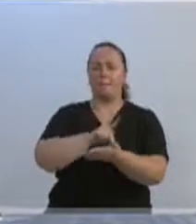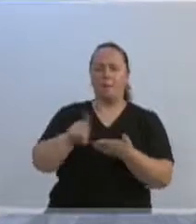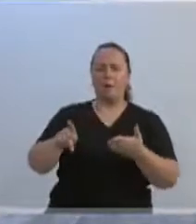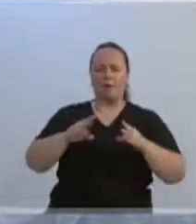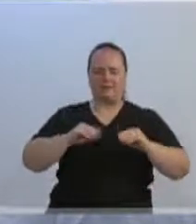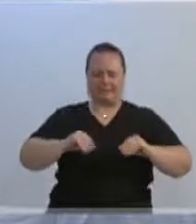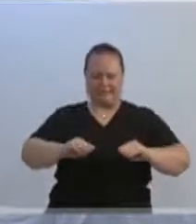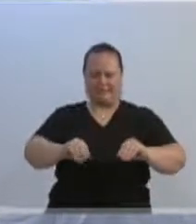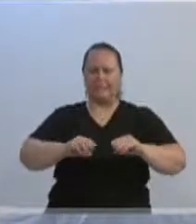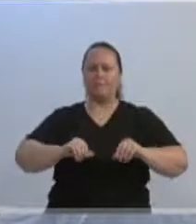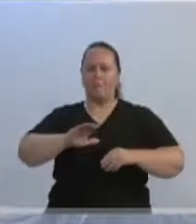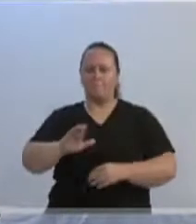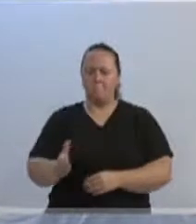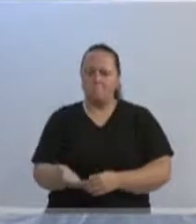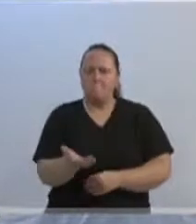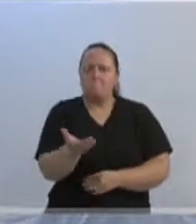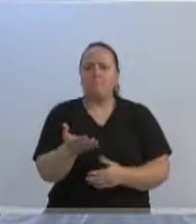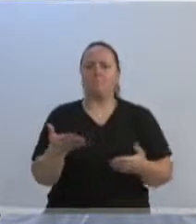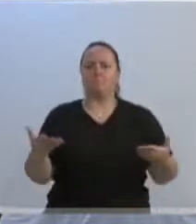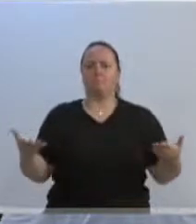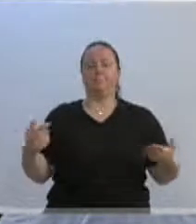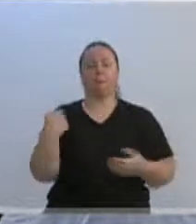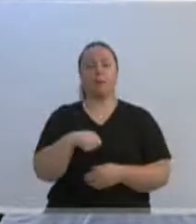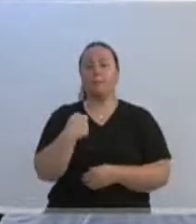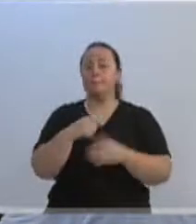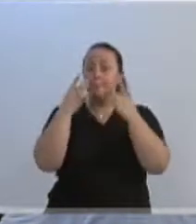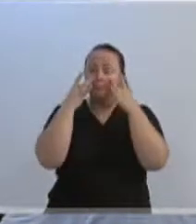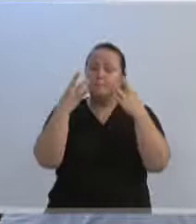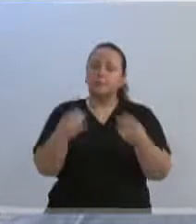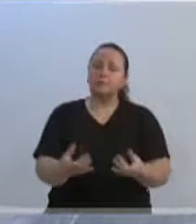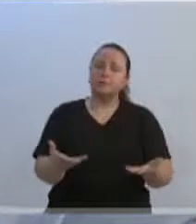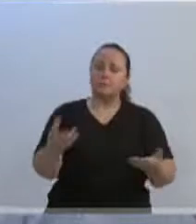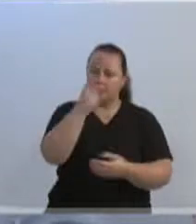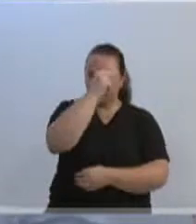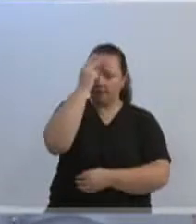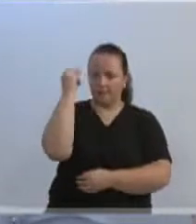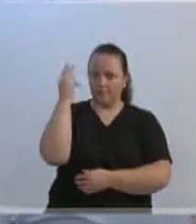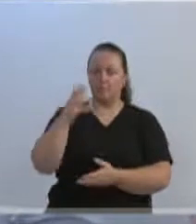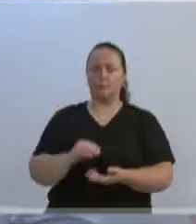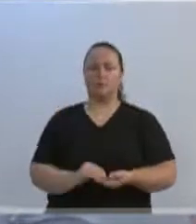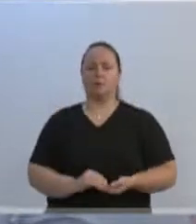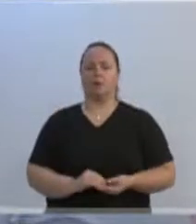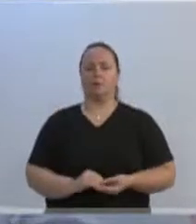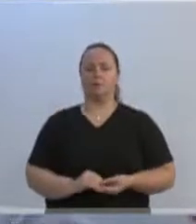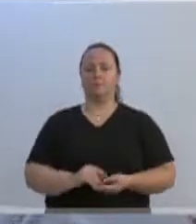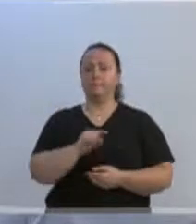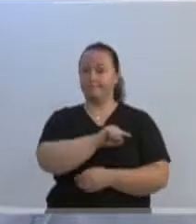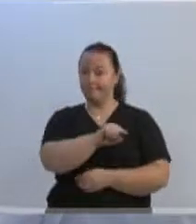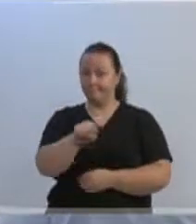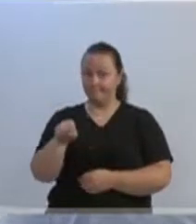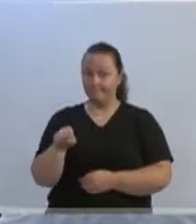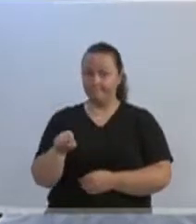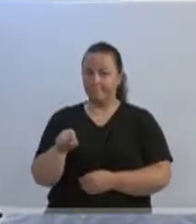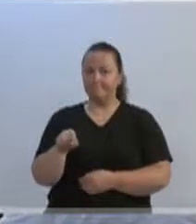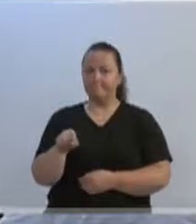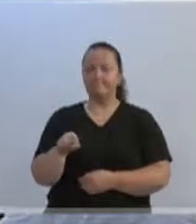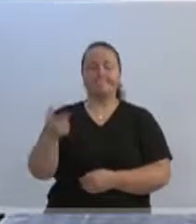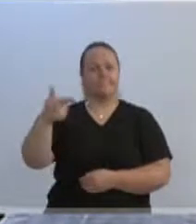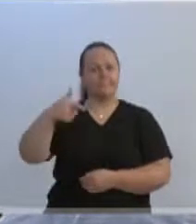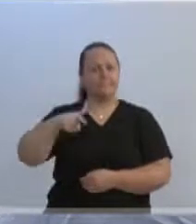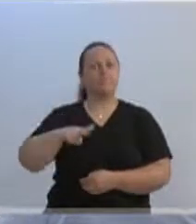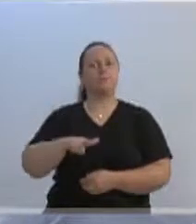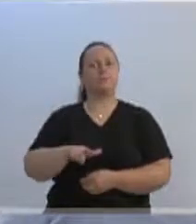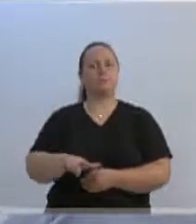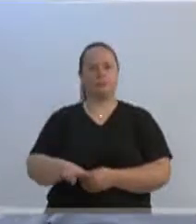tem um buraco e precisa da atenção do poder público esses pelo que eu estou vendo mais uma vez